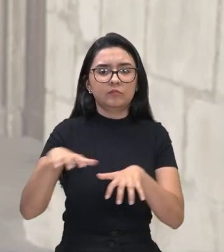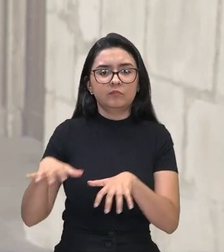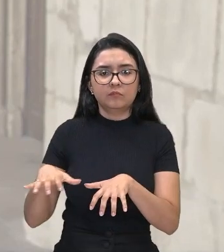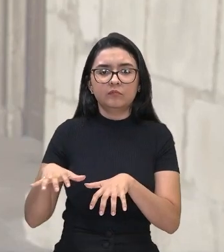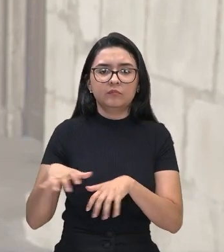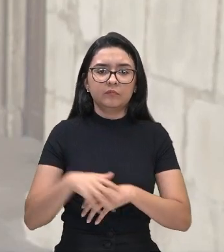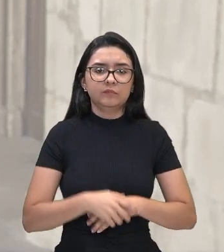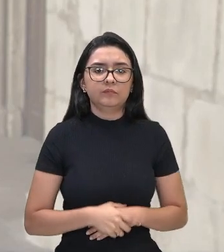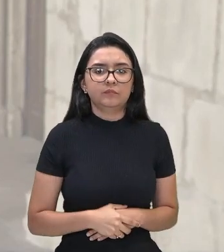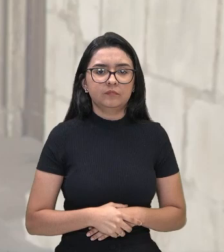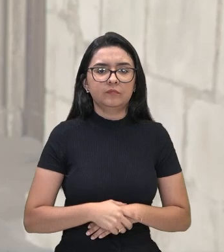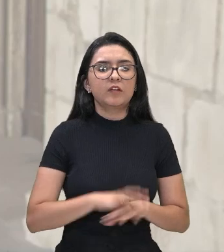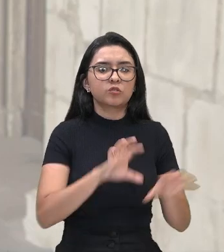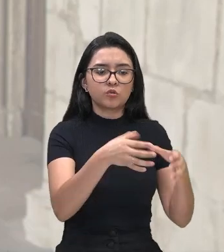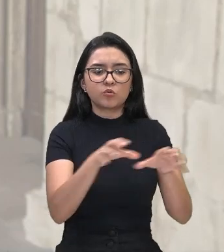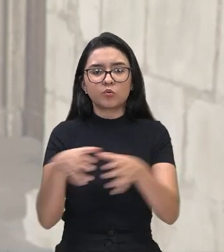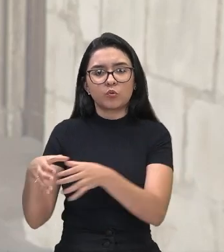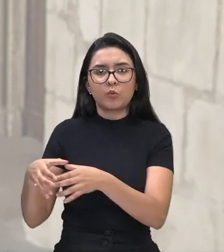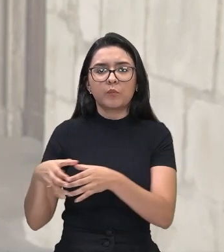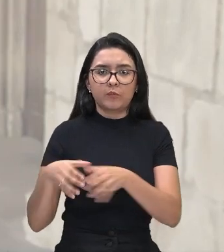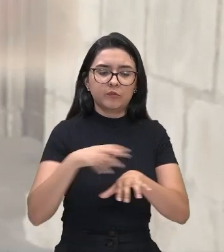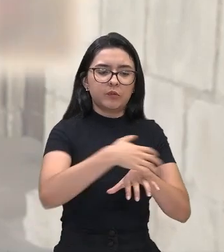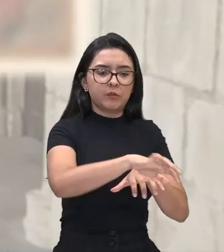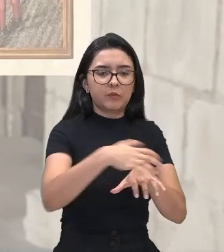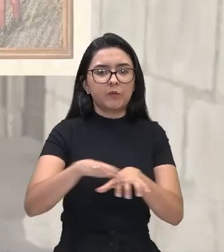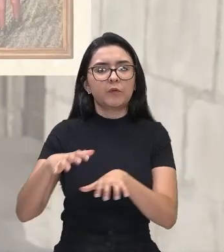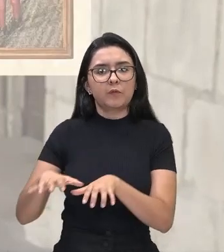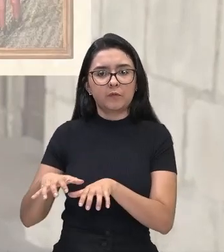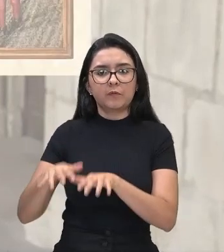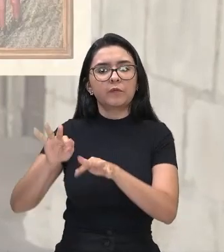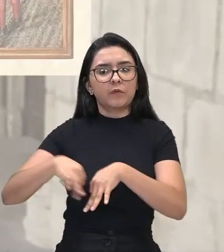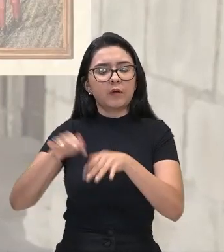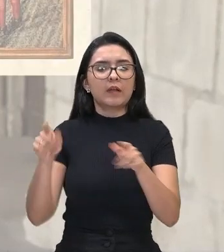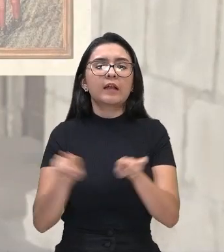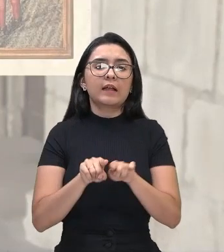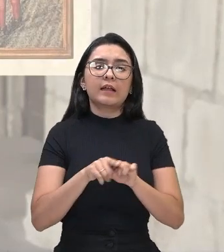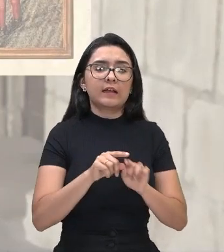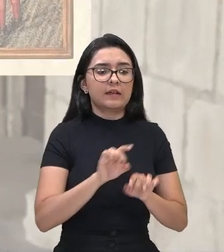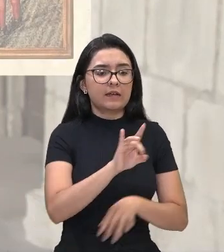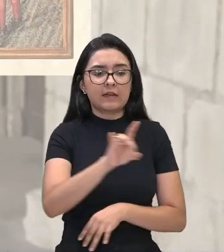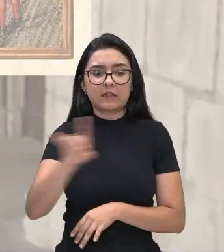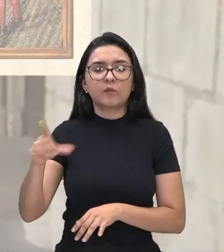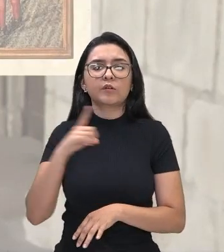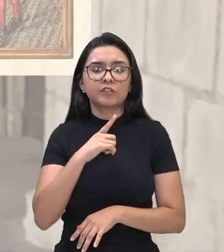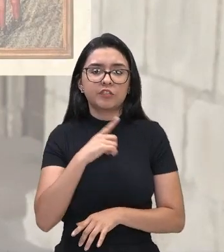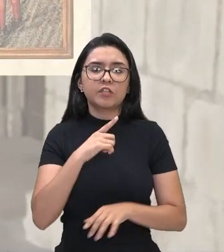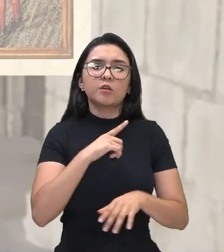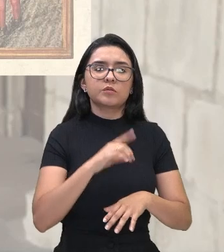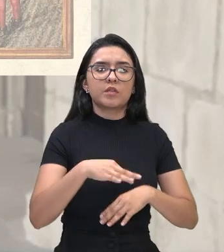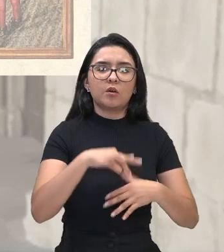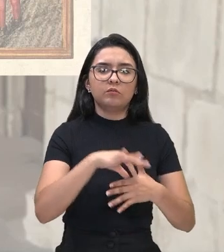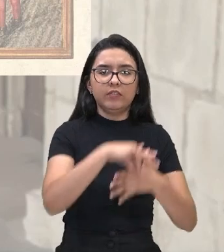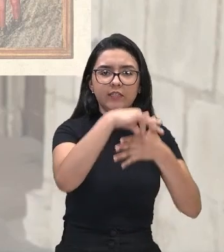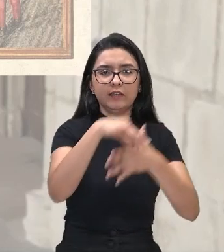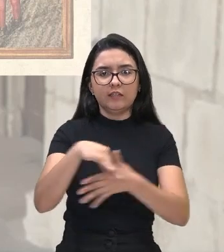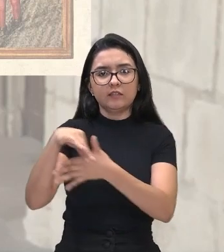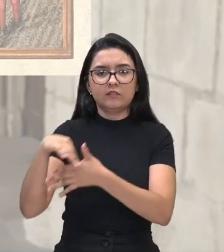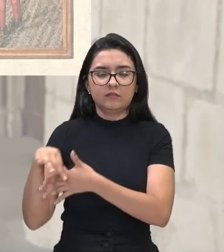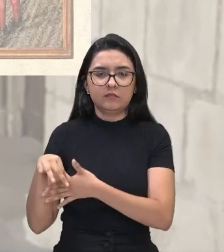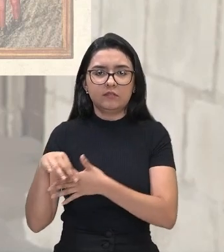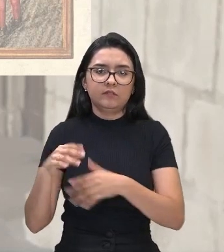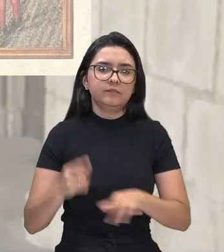vários feudos, vários senhores feudais, cada um tinha o seu respectivo feudo. Ou seja, o poder